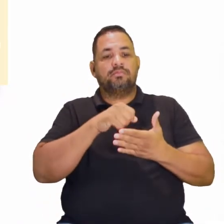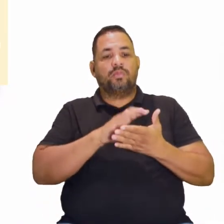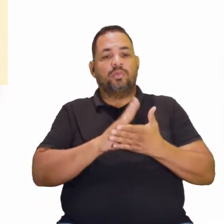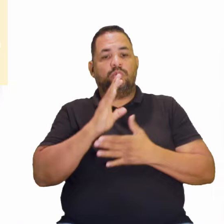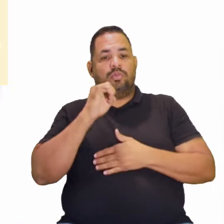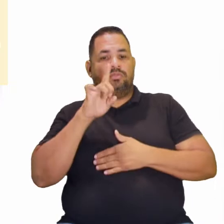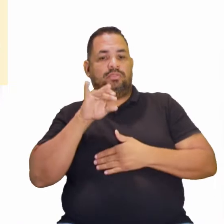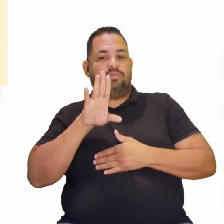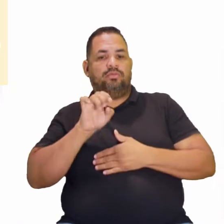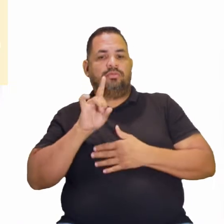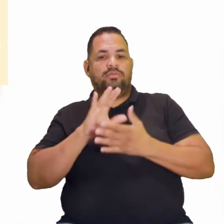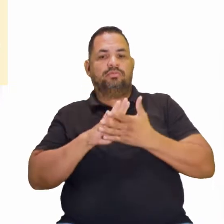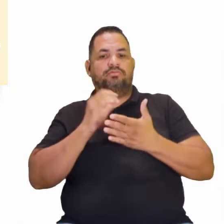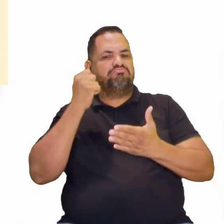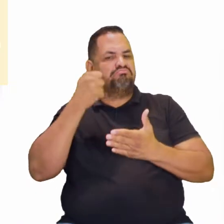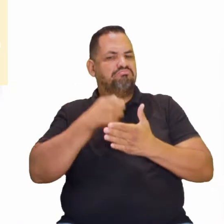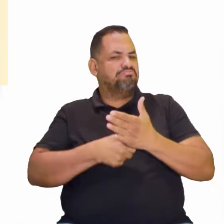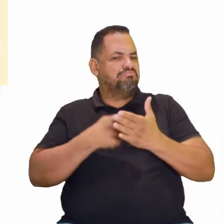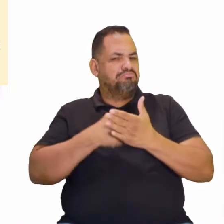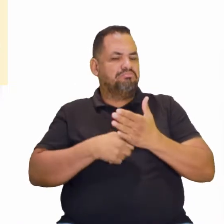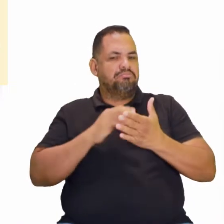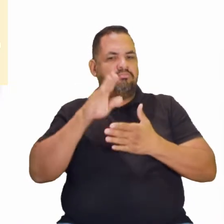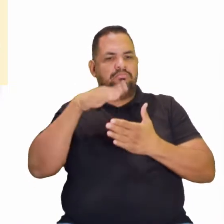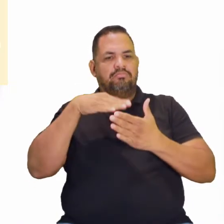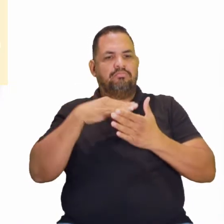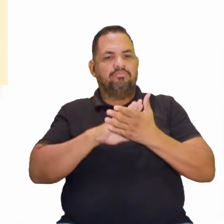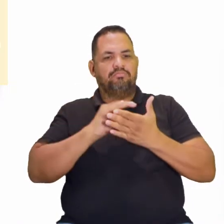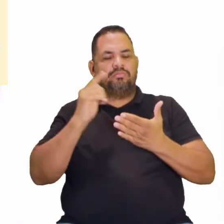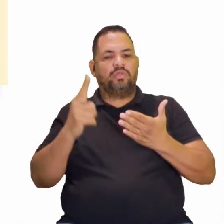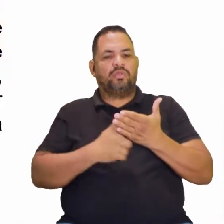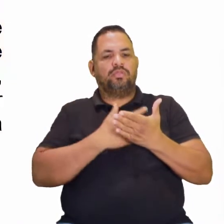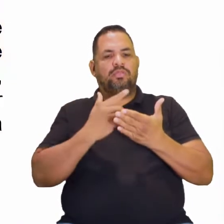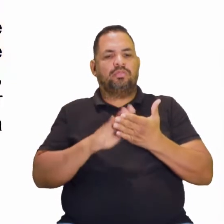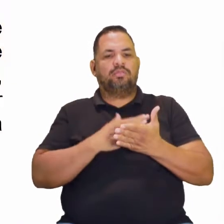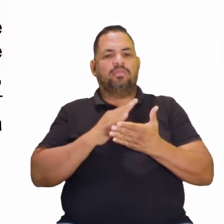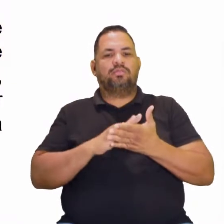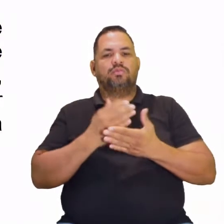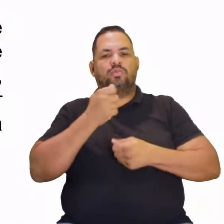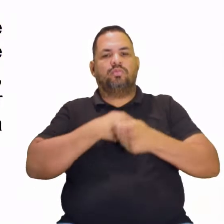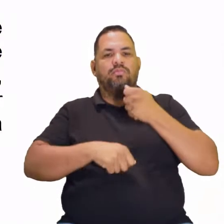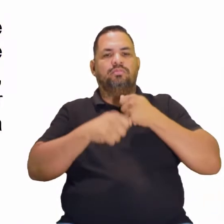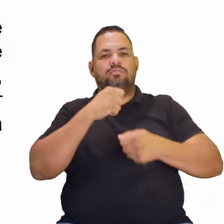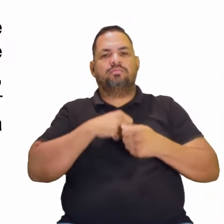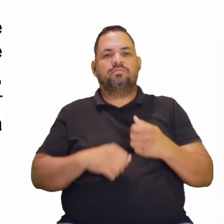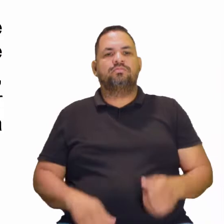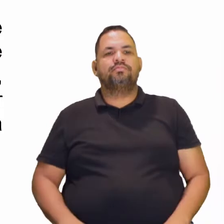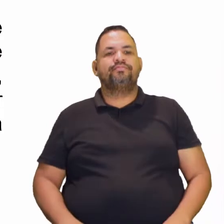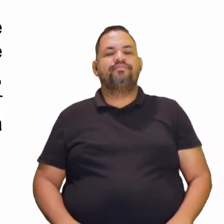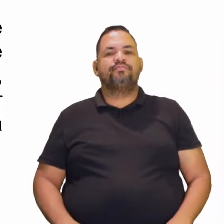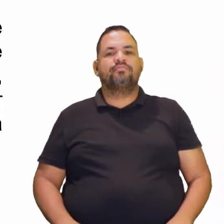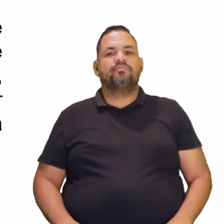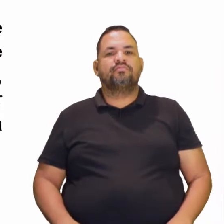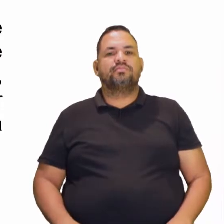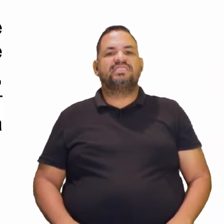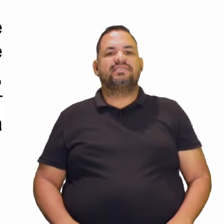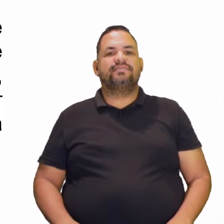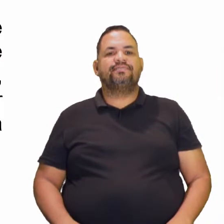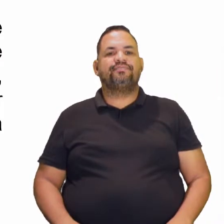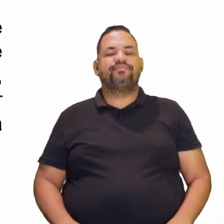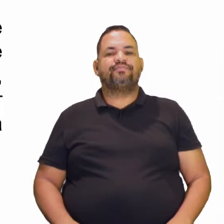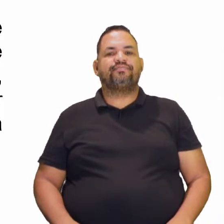defendeu a pintora no Jornal do Comércio. Então vamos ver um pouquinho dessa crítica,